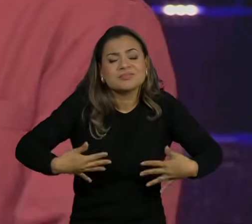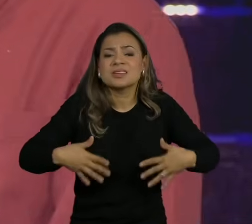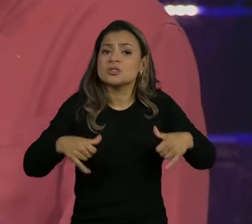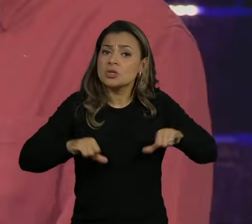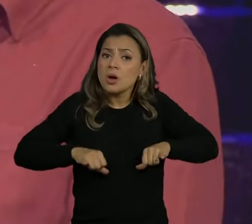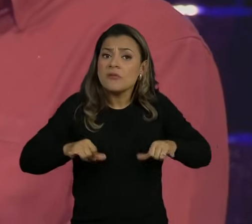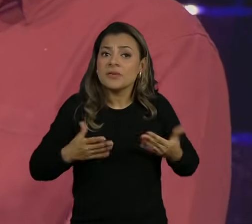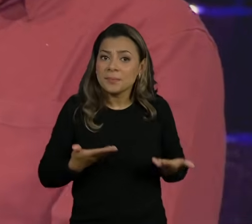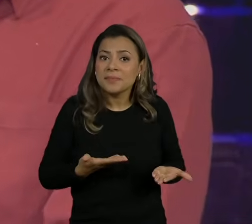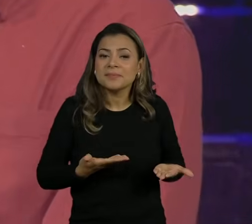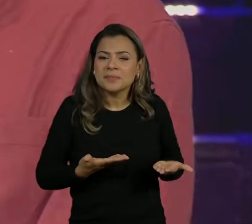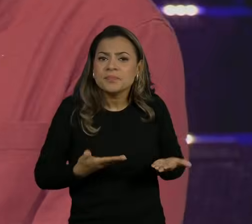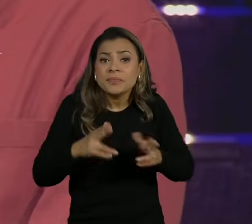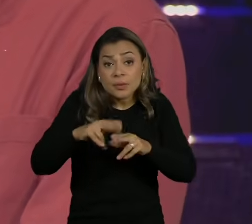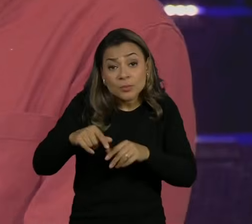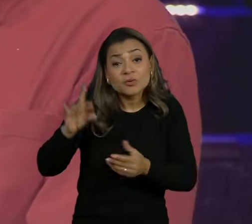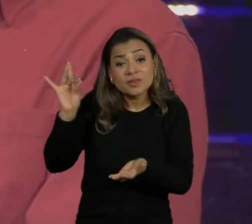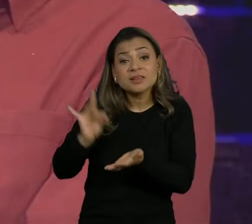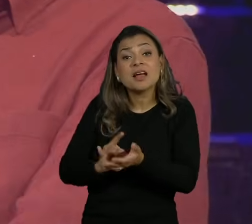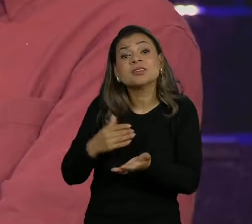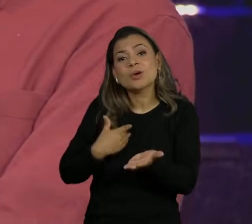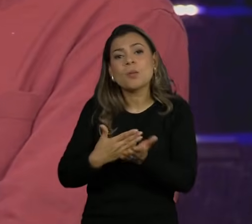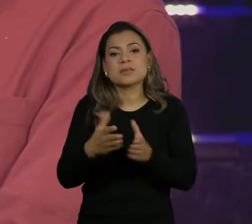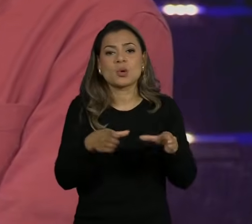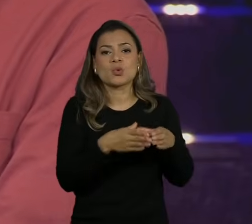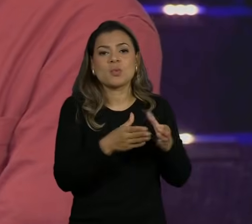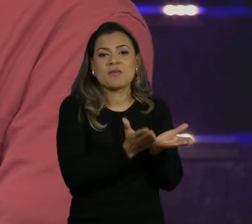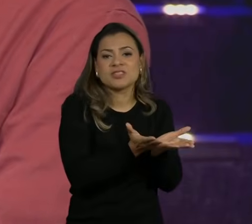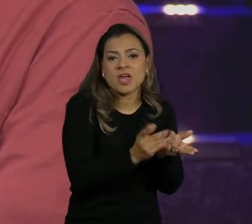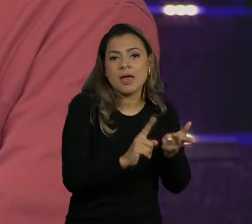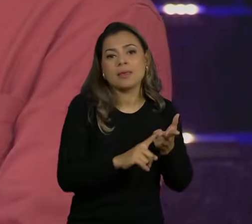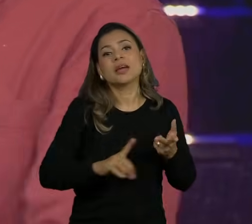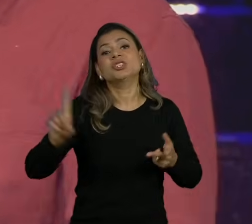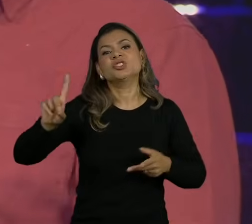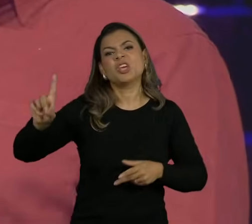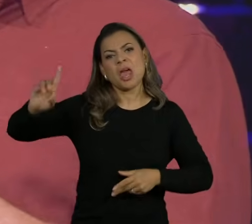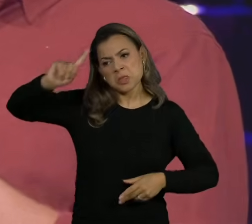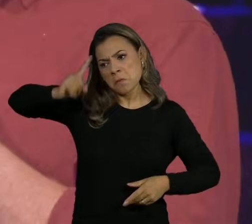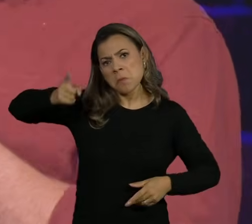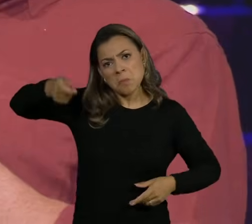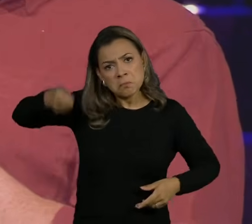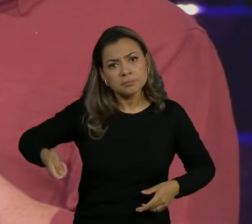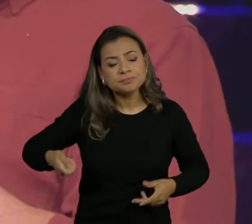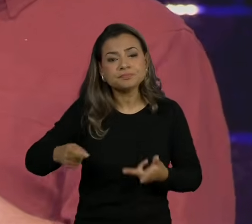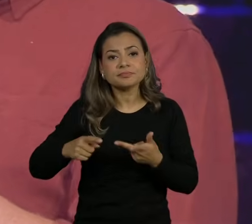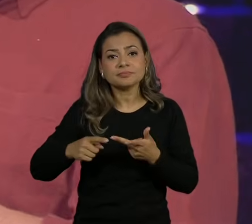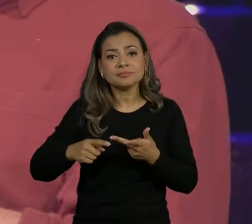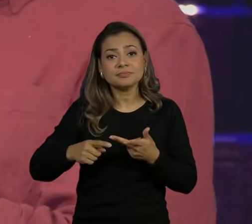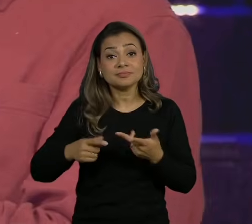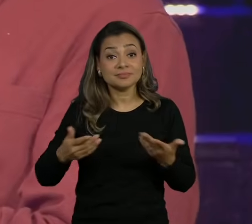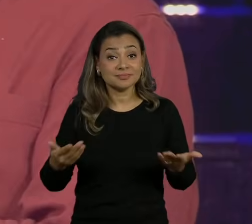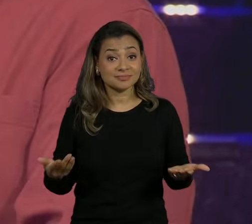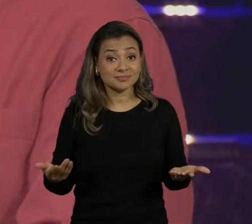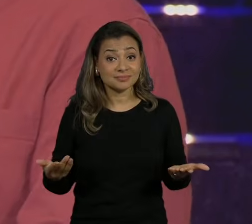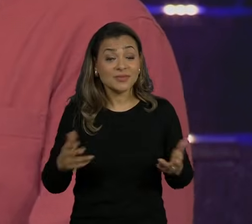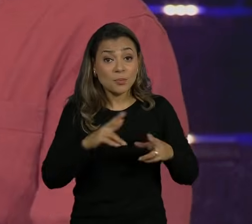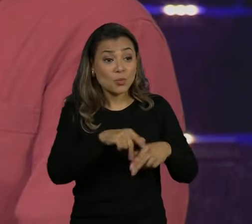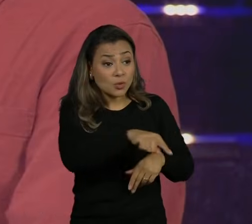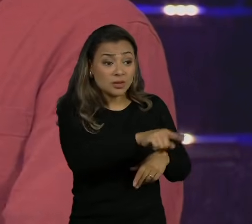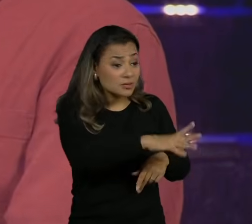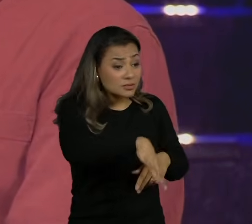que você vai ter pregação evangélica, a extrema-direita dizendo a esse cara, não, você não precisa